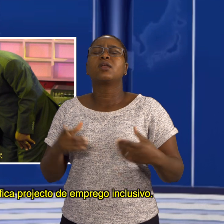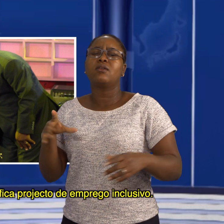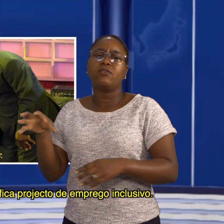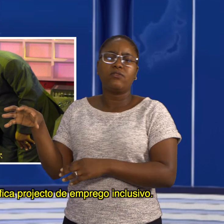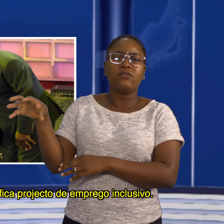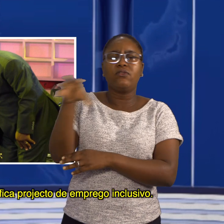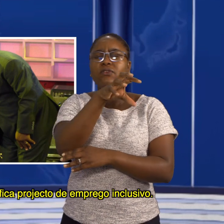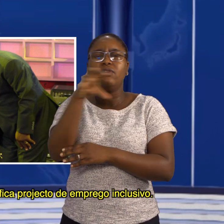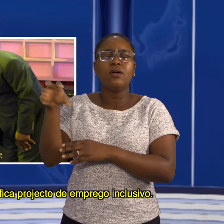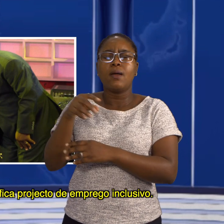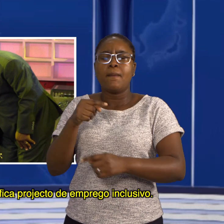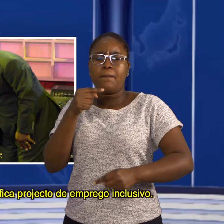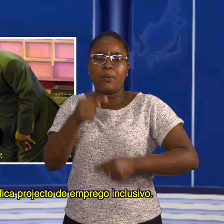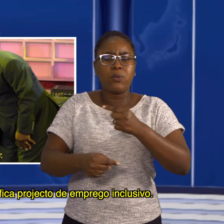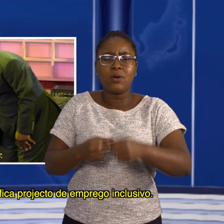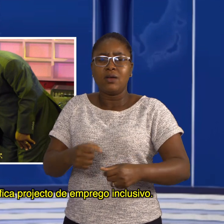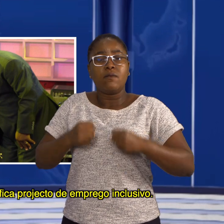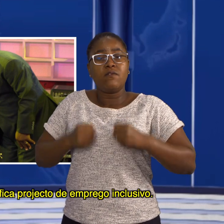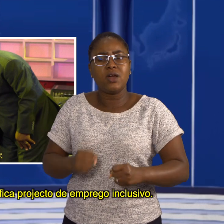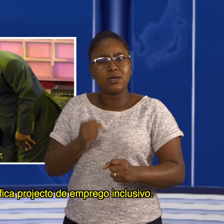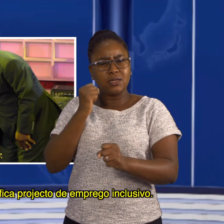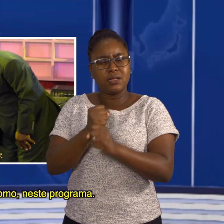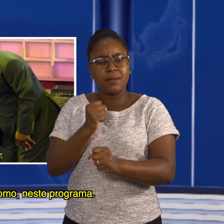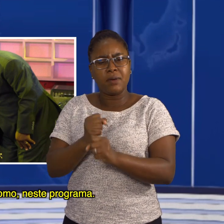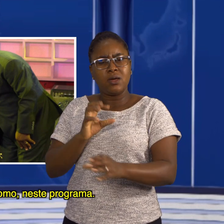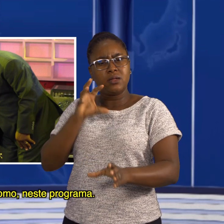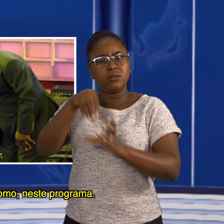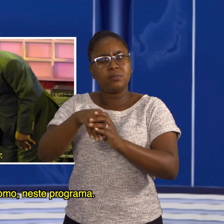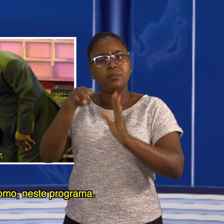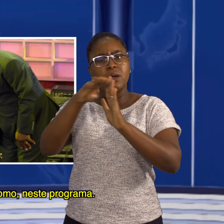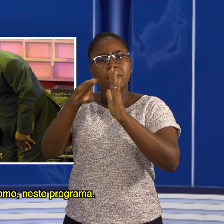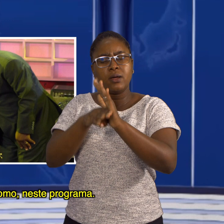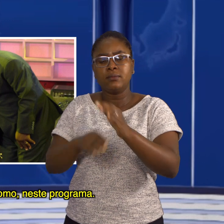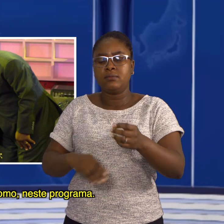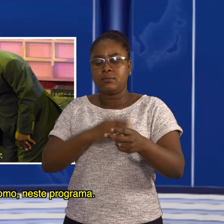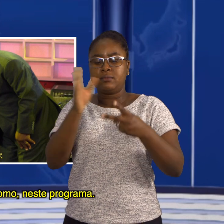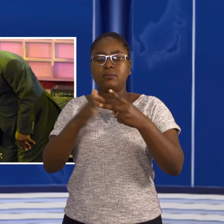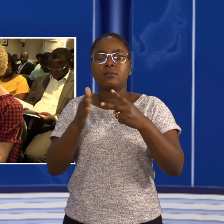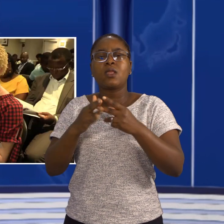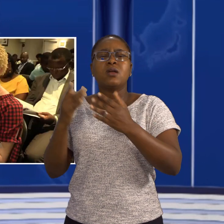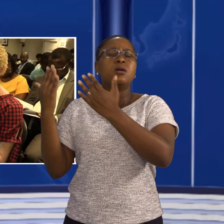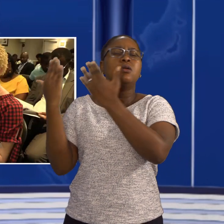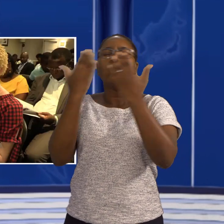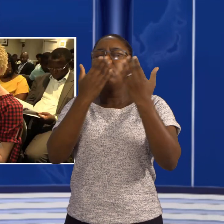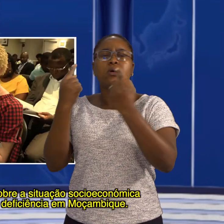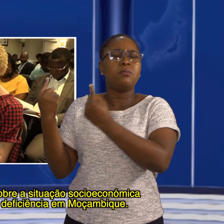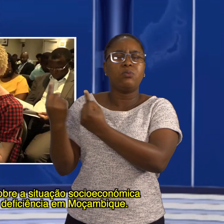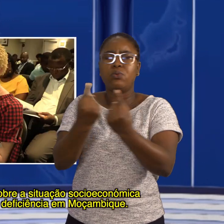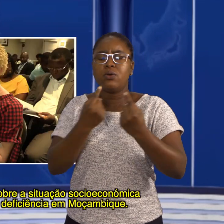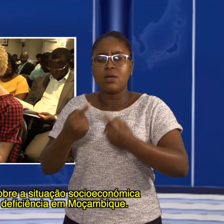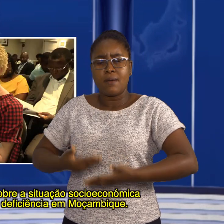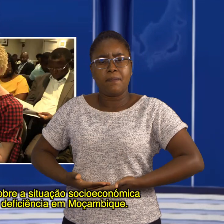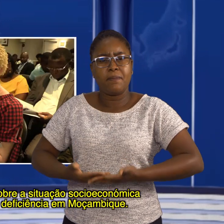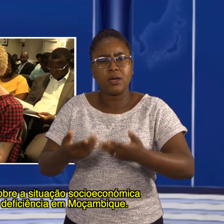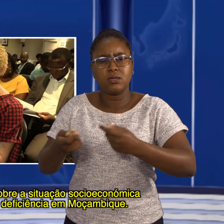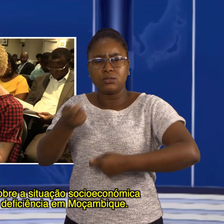Porto de Maputo fortifica projeto de emprego inclusivo. Saiba como neste programa. Lançado